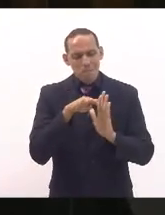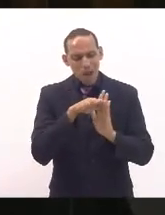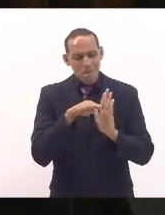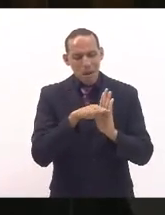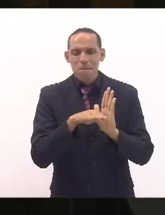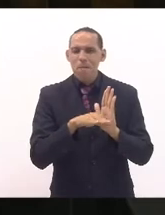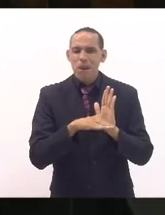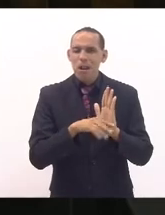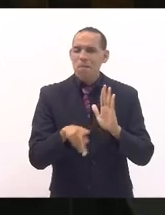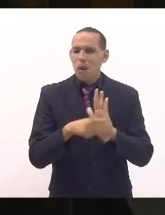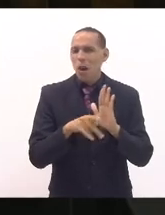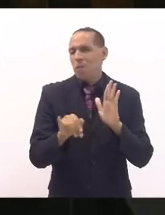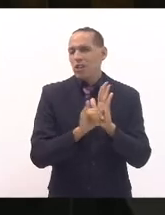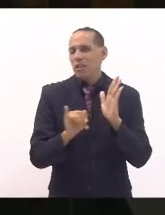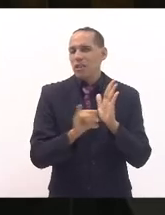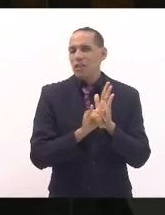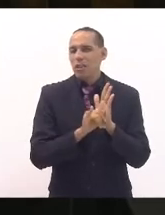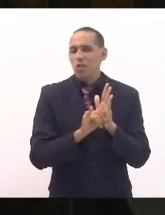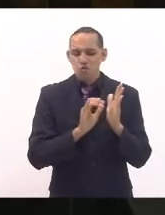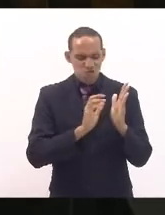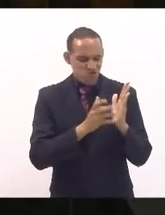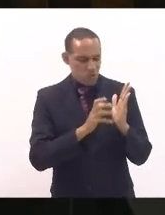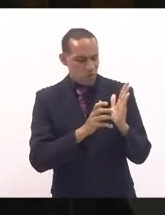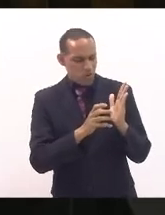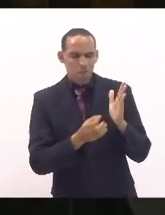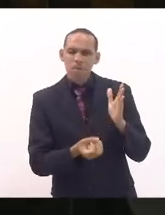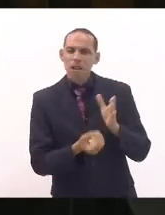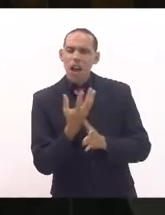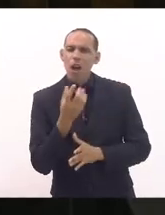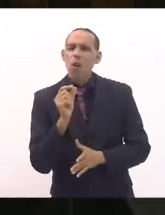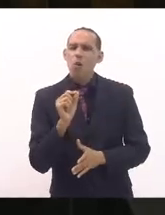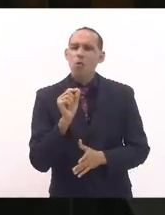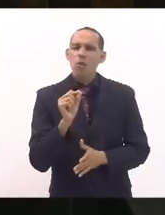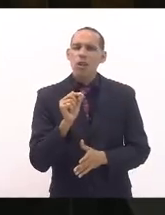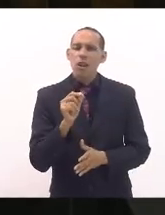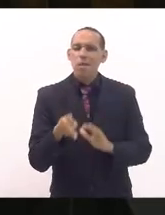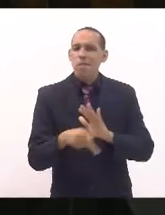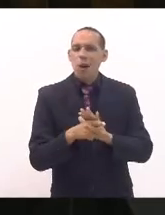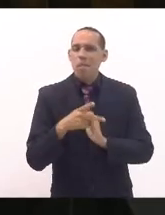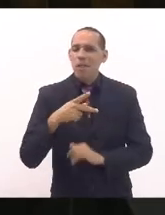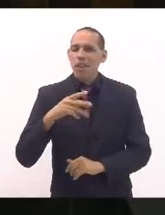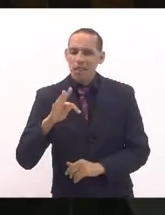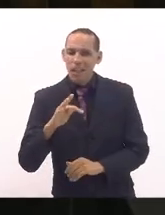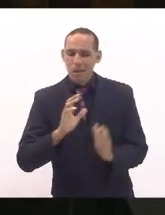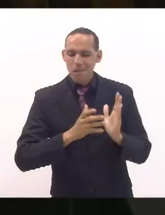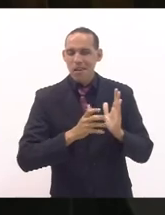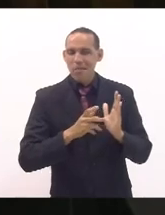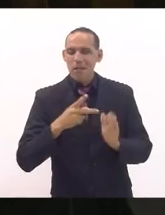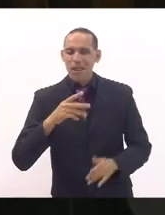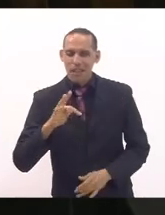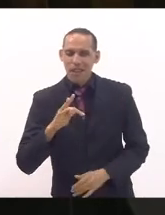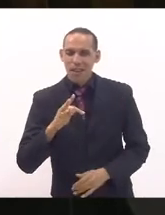identitária de um partido que nasceu como via acessória do PT,